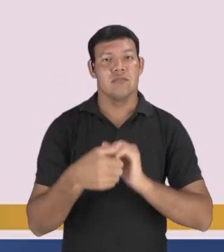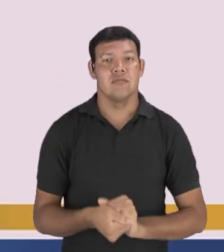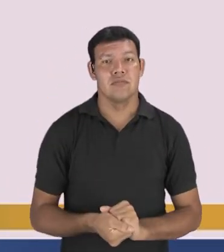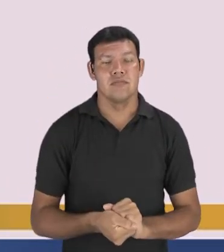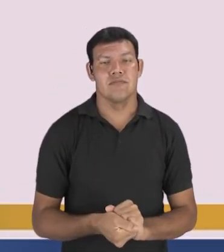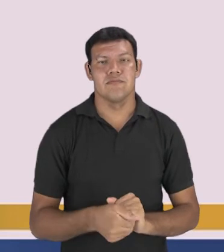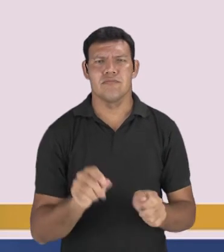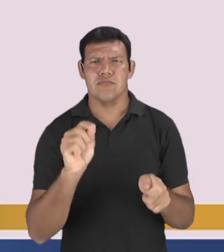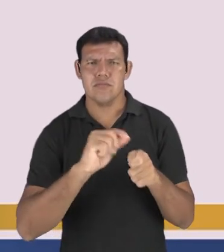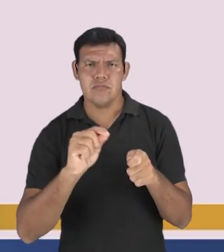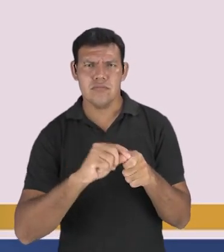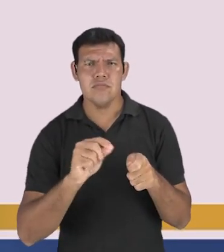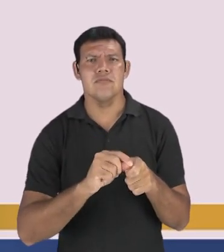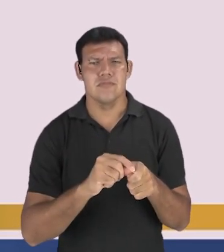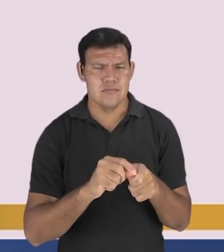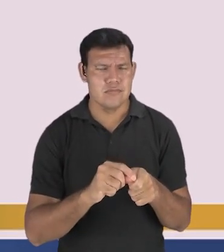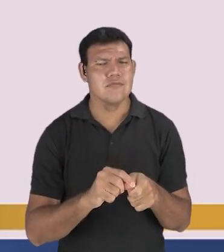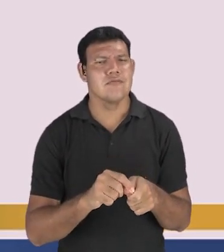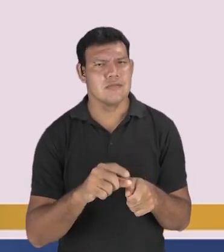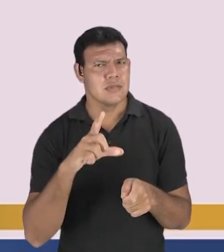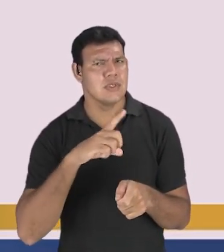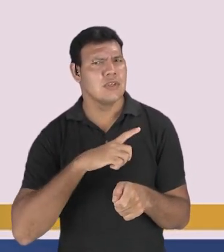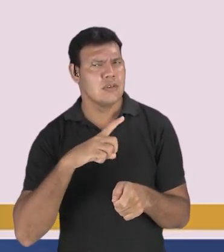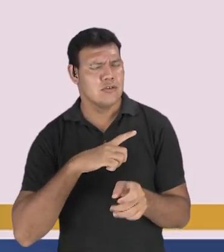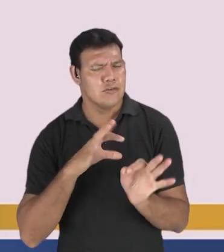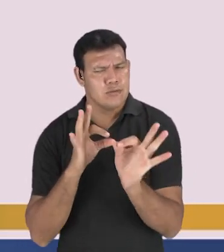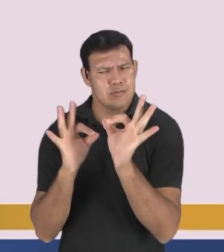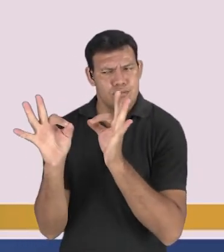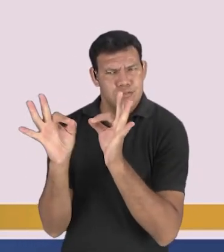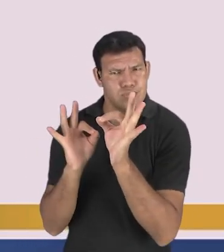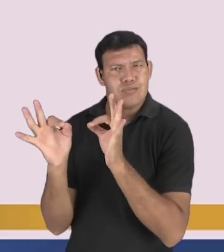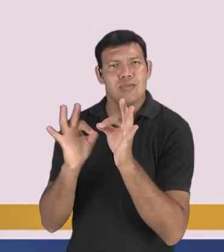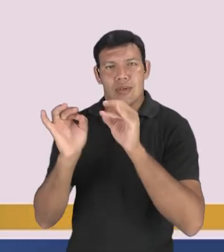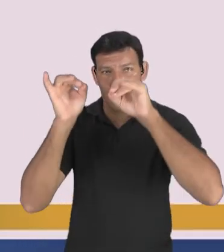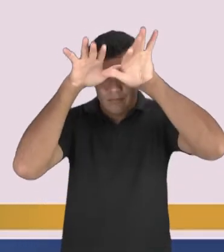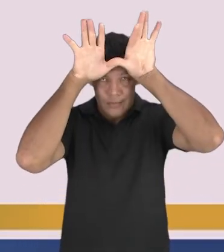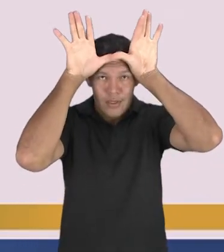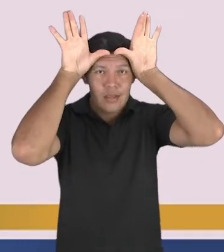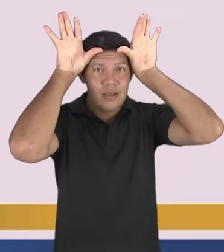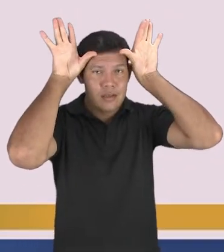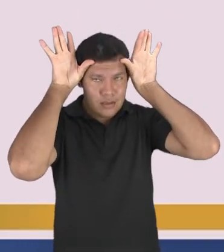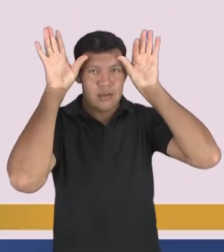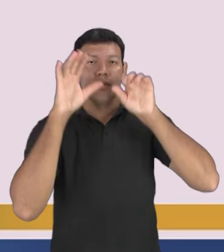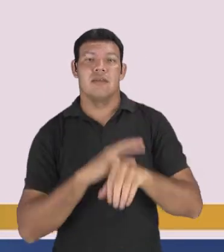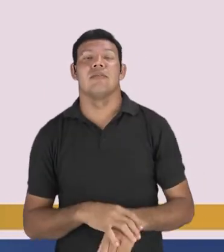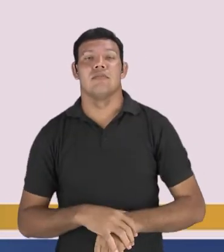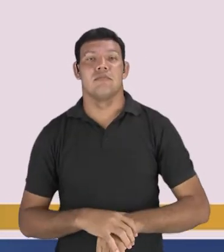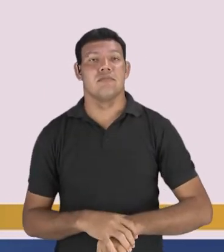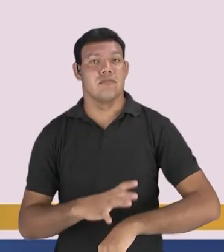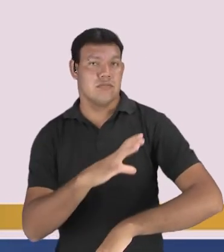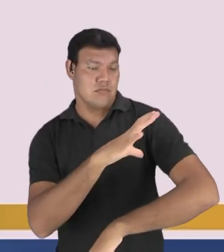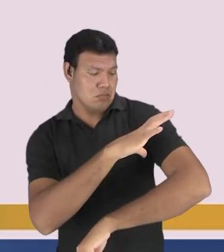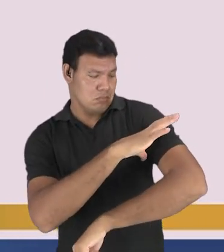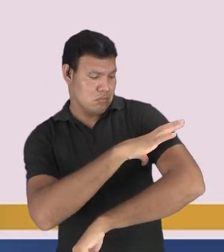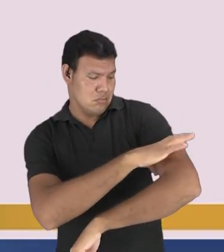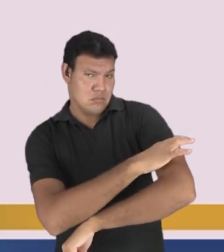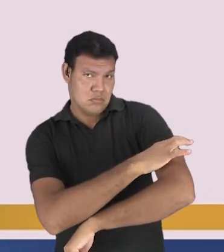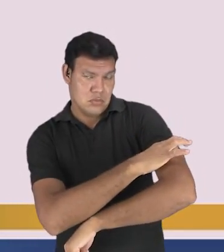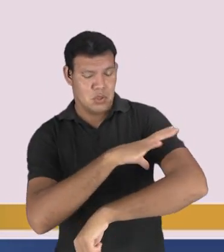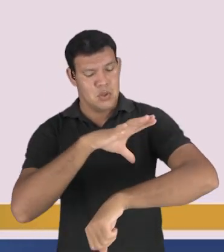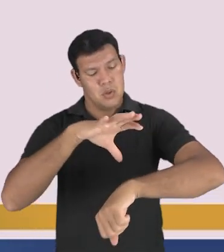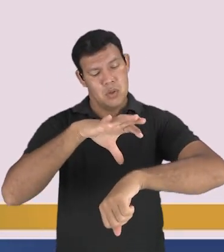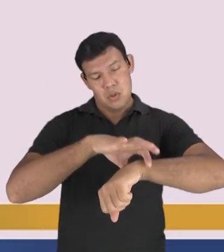Se você prestou atenção nesse vídeo, você pode observar que a máscara usada nesse ritual, ela cobre o corpo todo. E